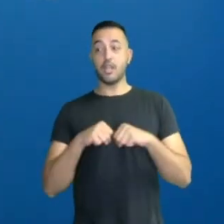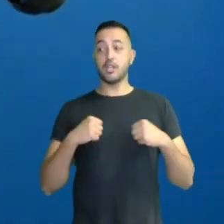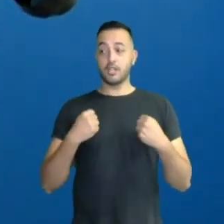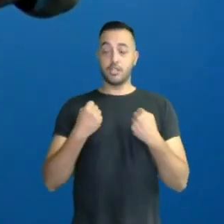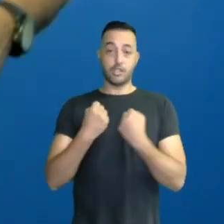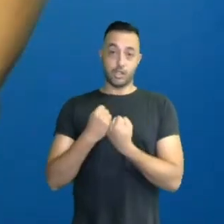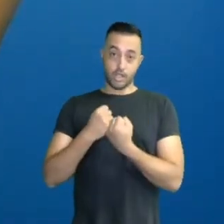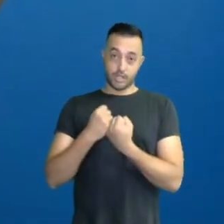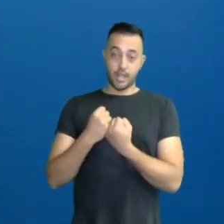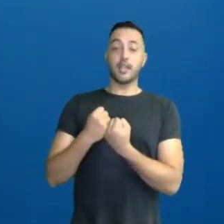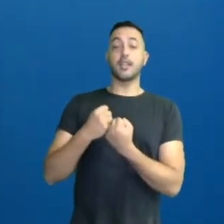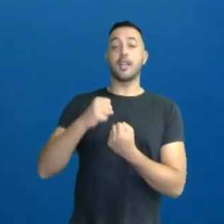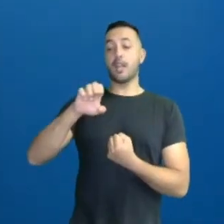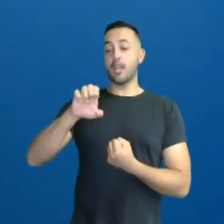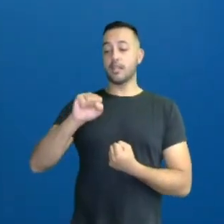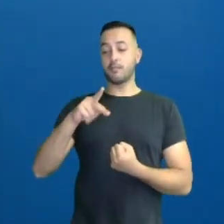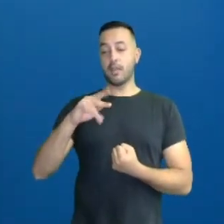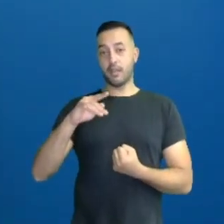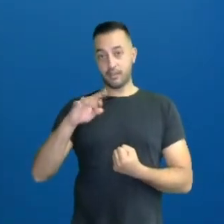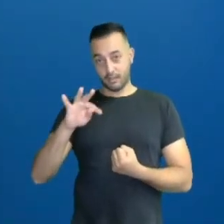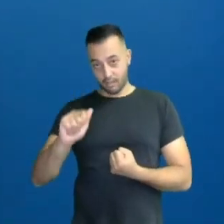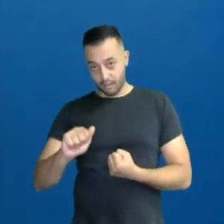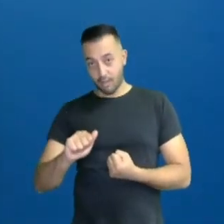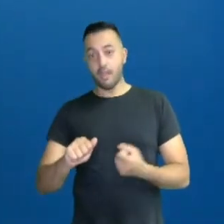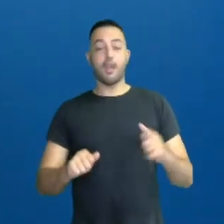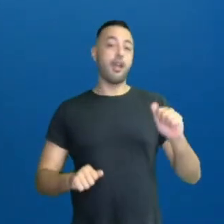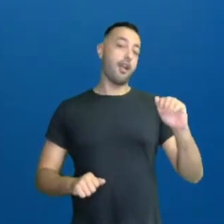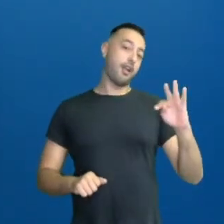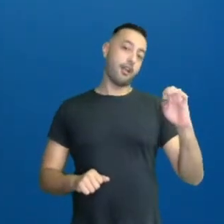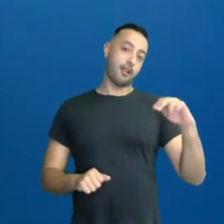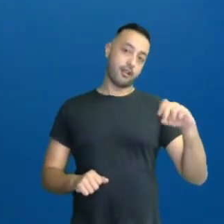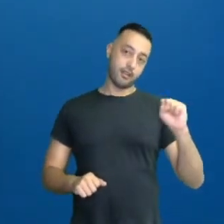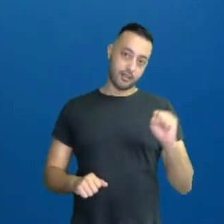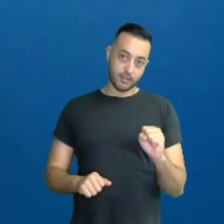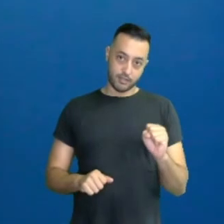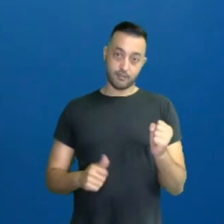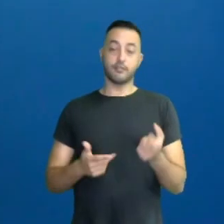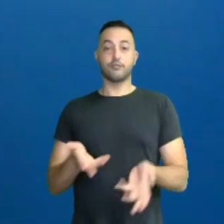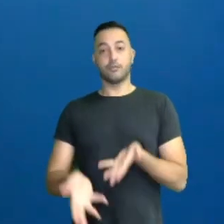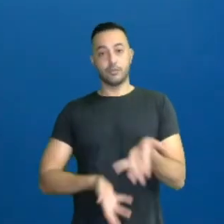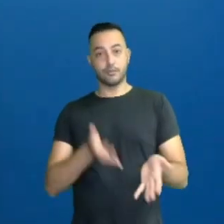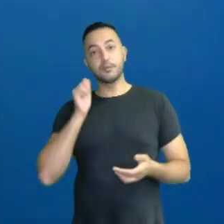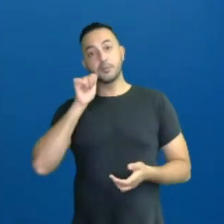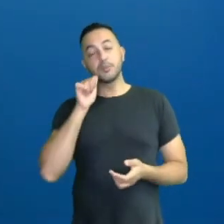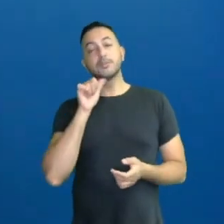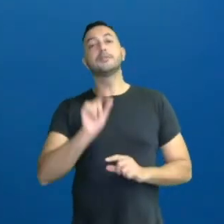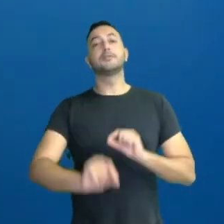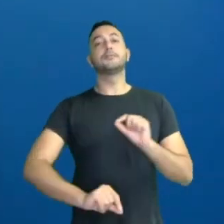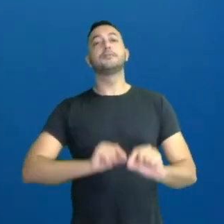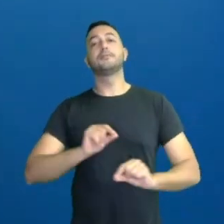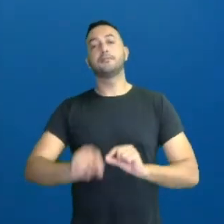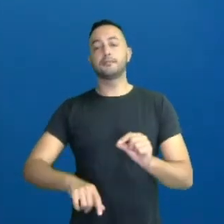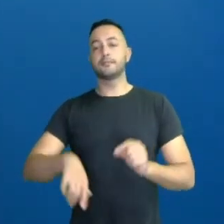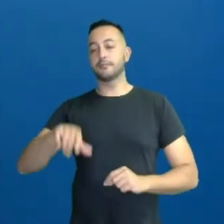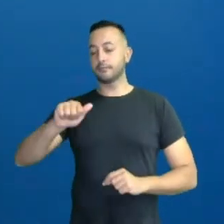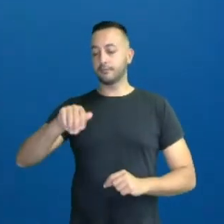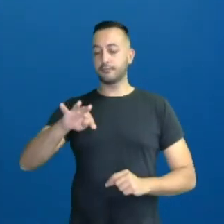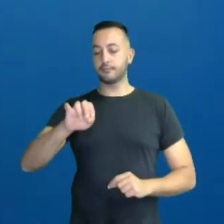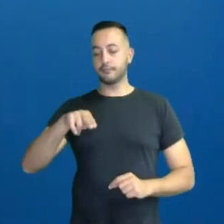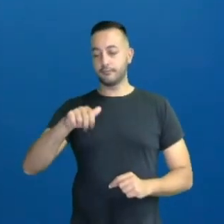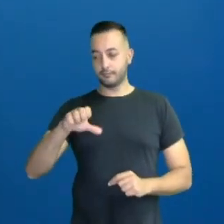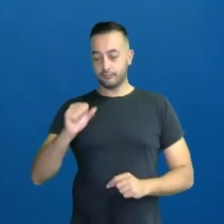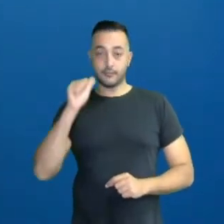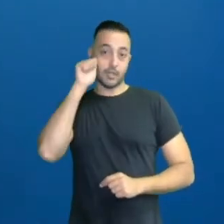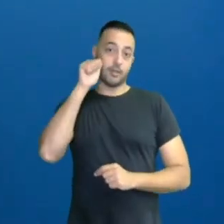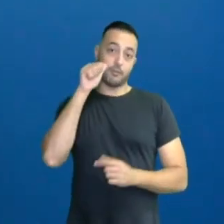sociedade espartana e a sociedade ateniense em relação ao trato às mulheres é que, em Atenas, as mulheres